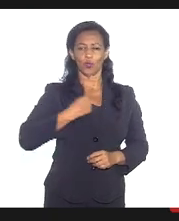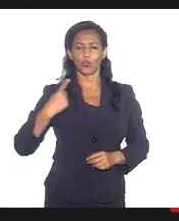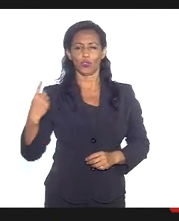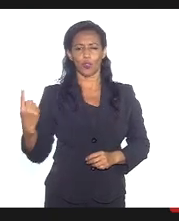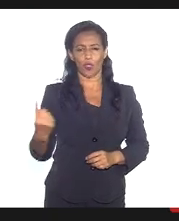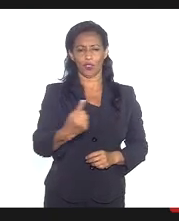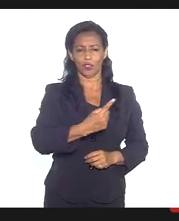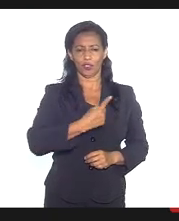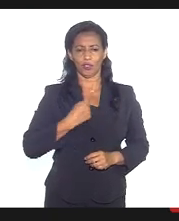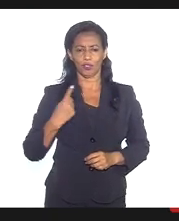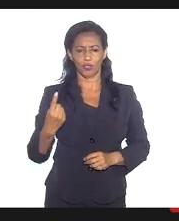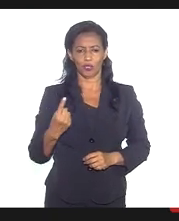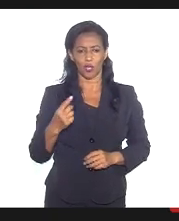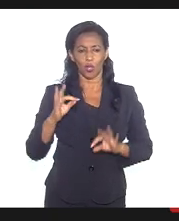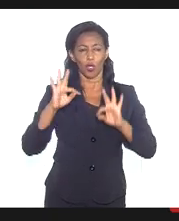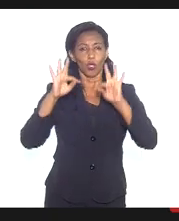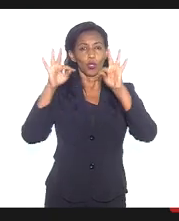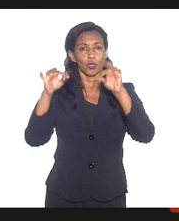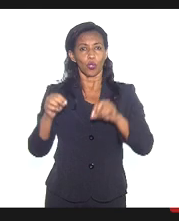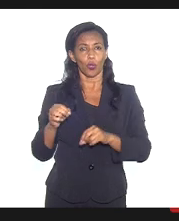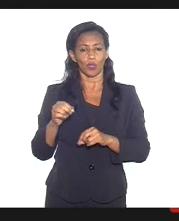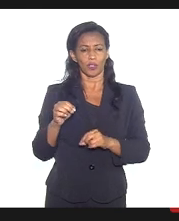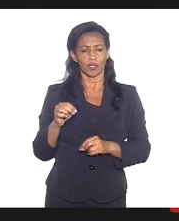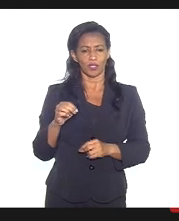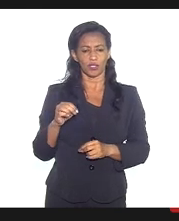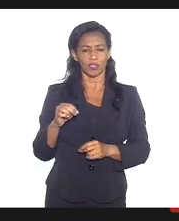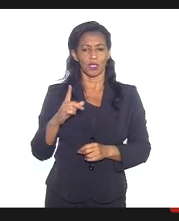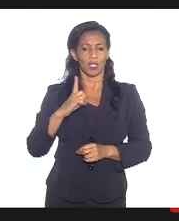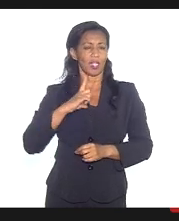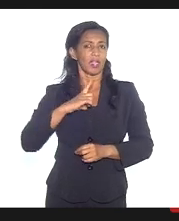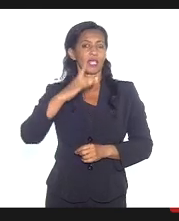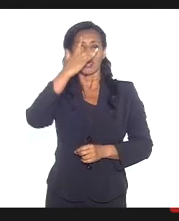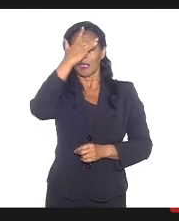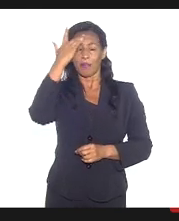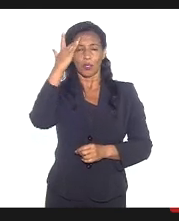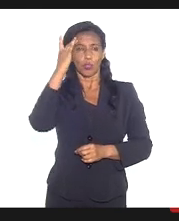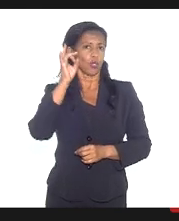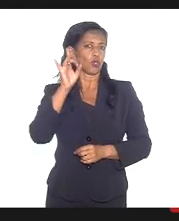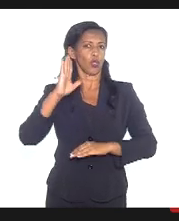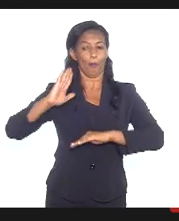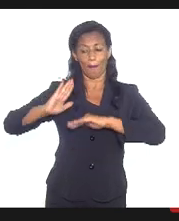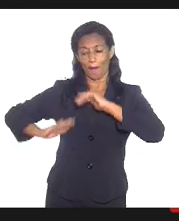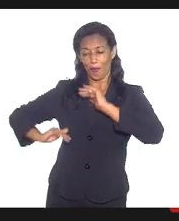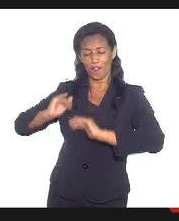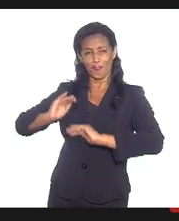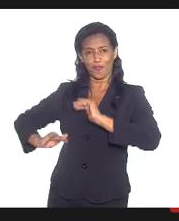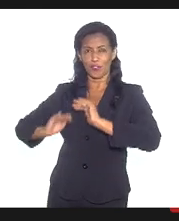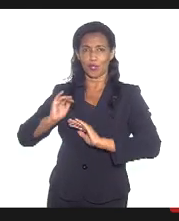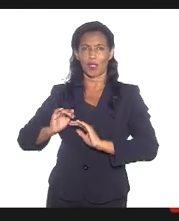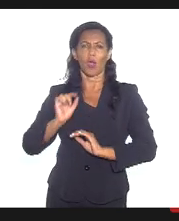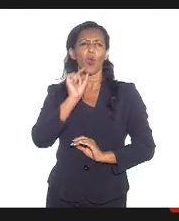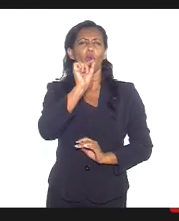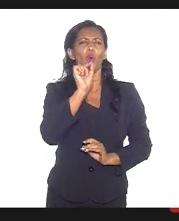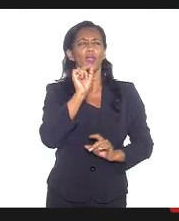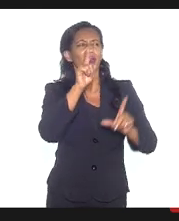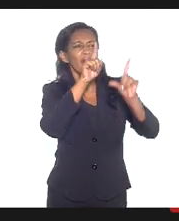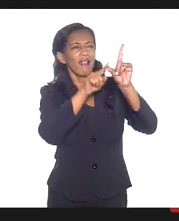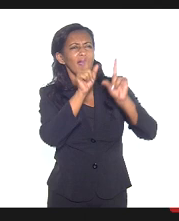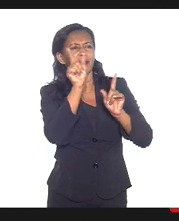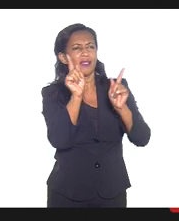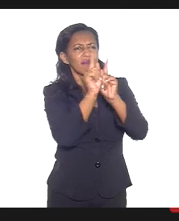siglas, porque aqui não estão assistindo só especialistas, então precisam saber o que quer dizer cada sigla dessa, por